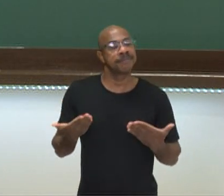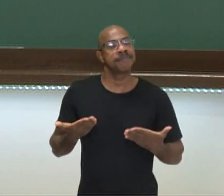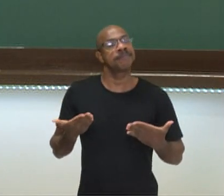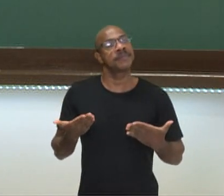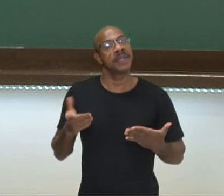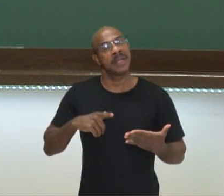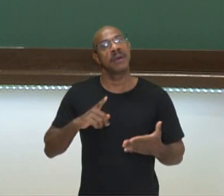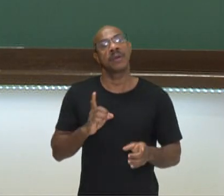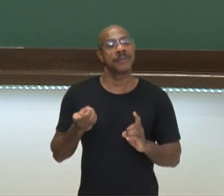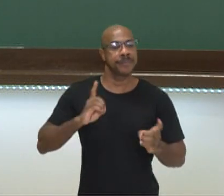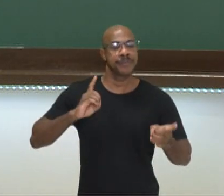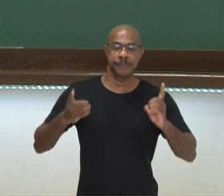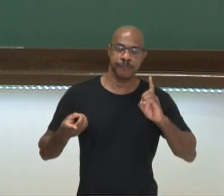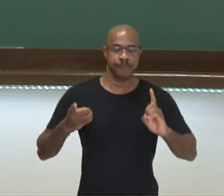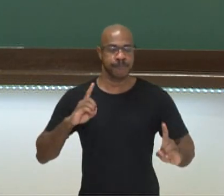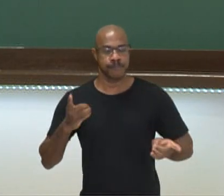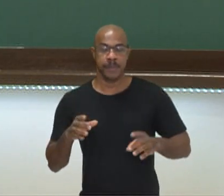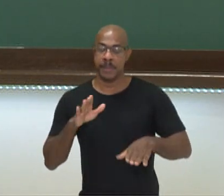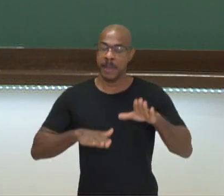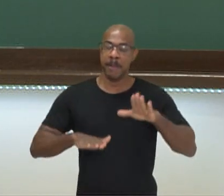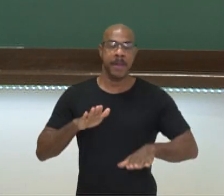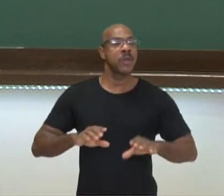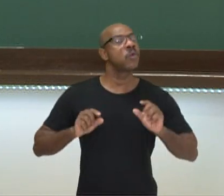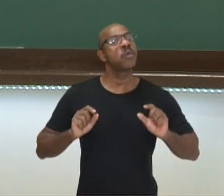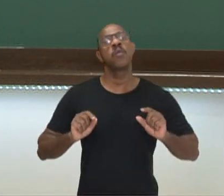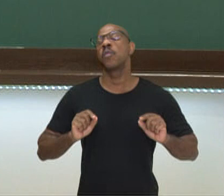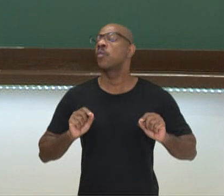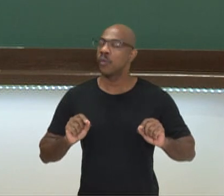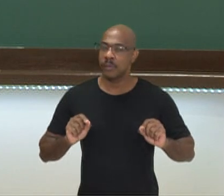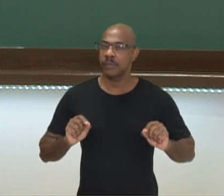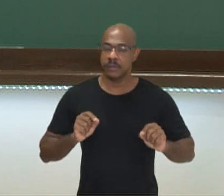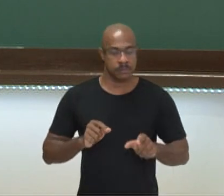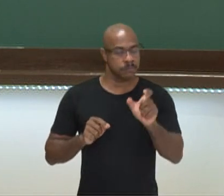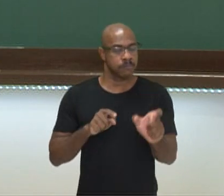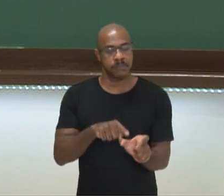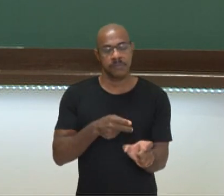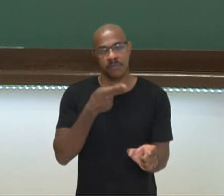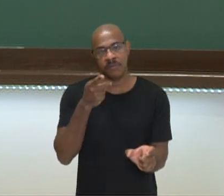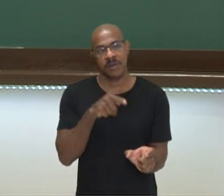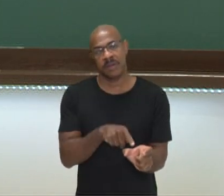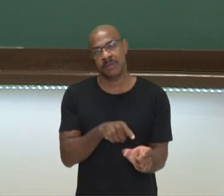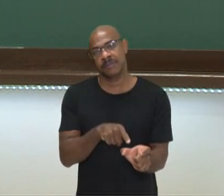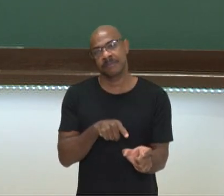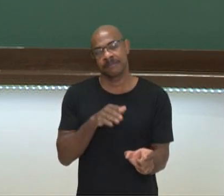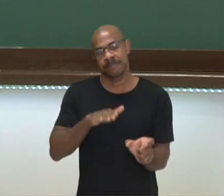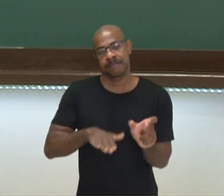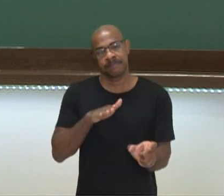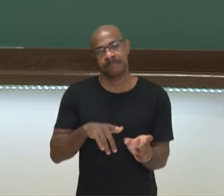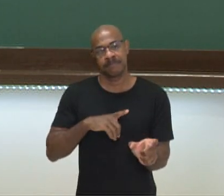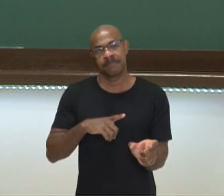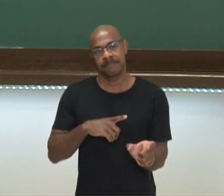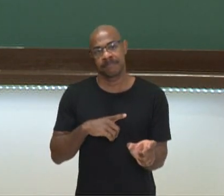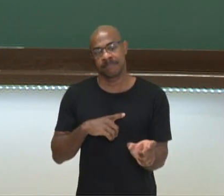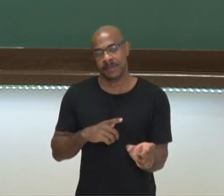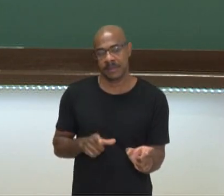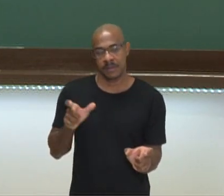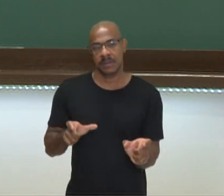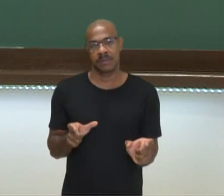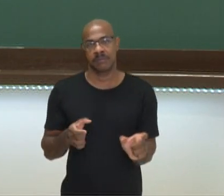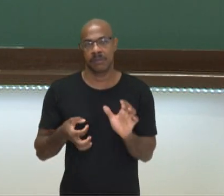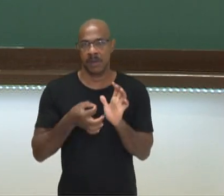muito dinâmico, pois depende do que o interlocutor falou. Então, há um contra-argumento, e